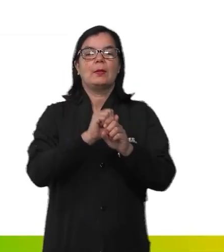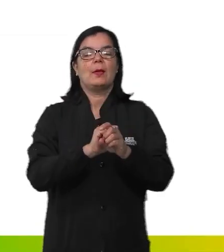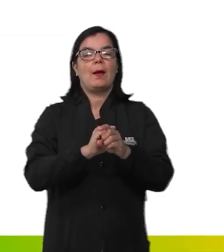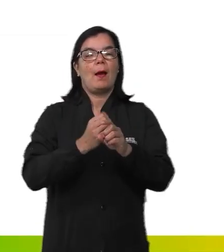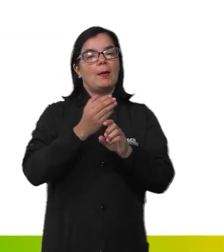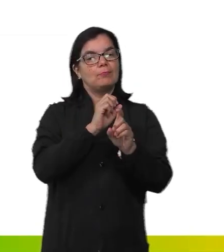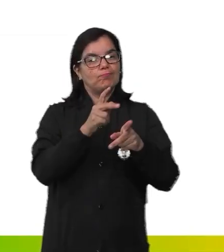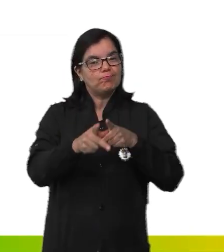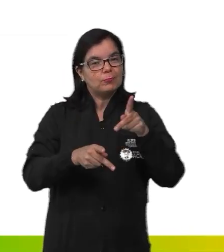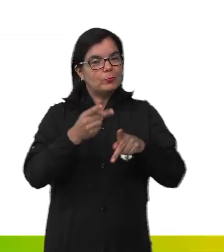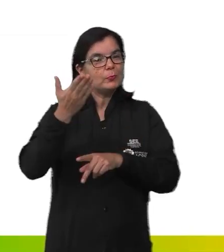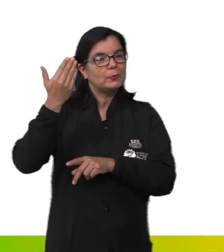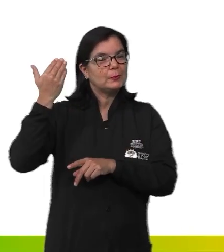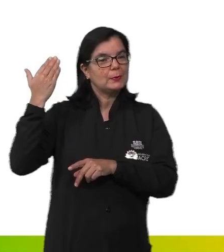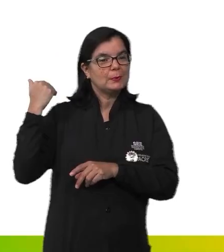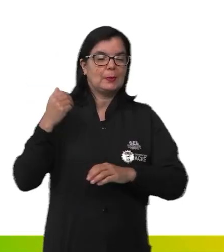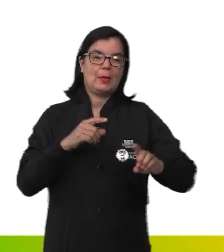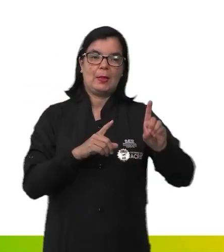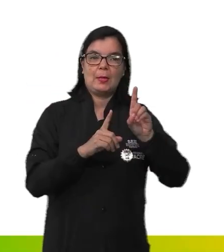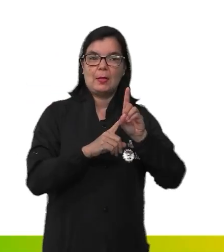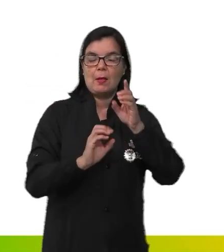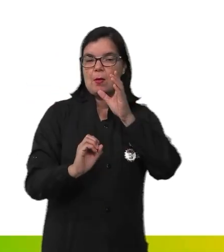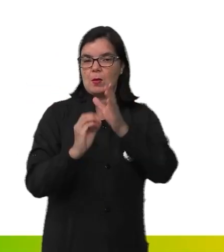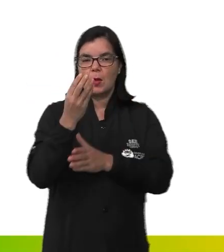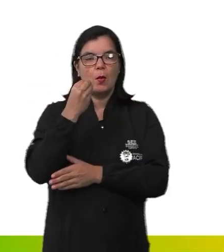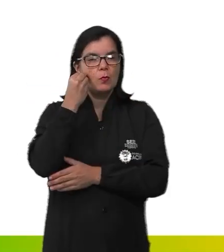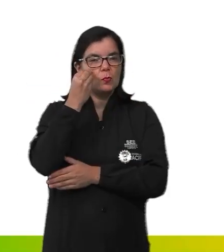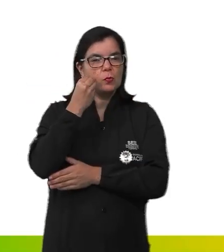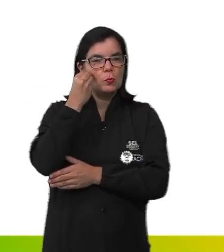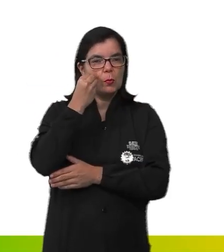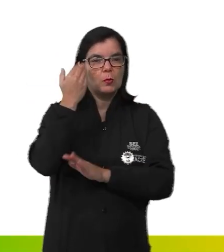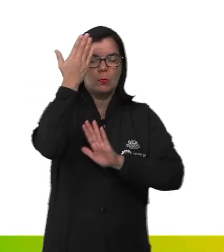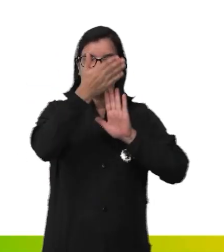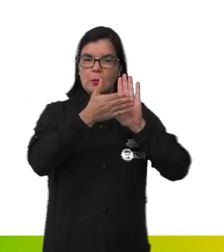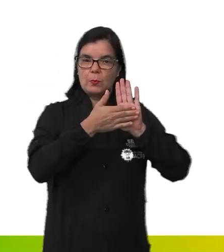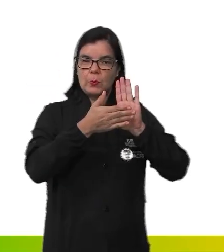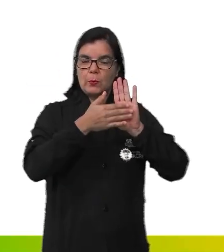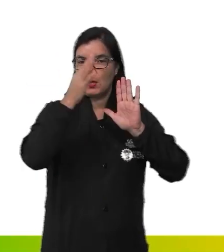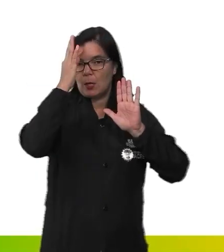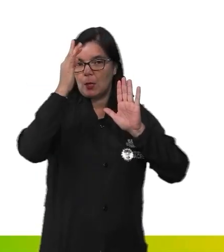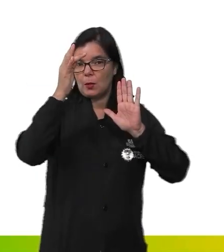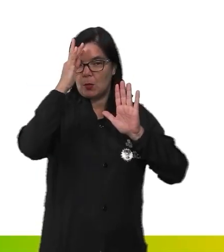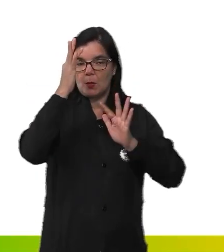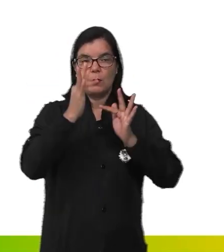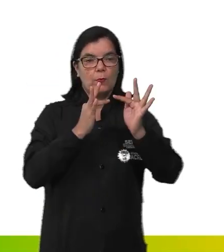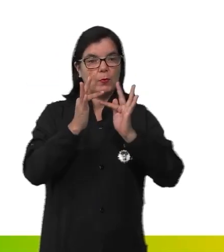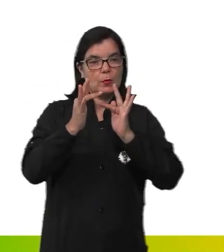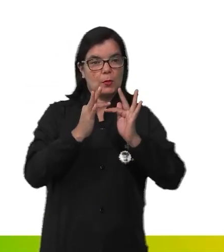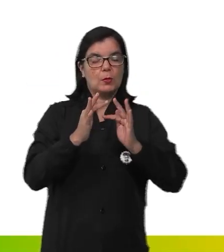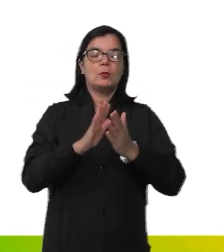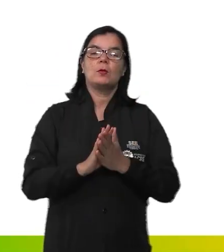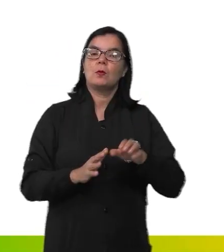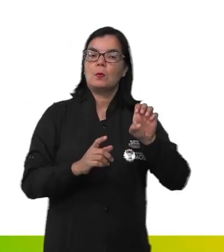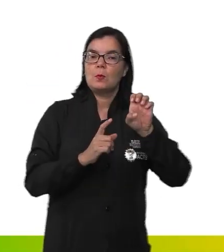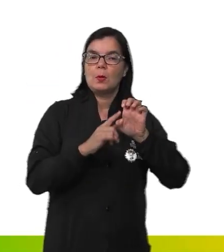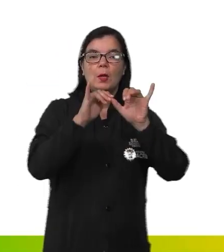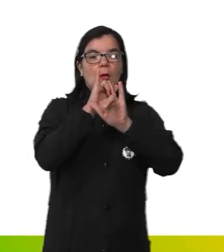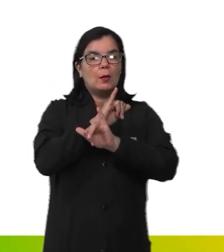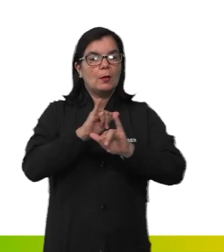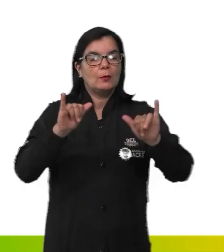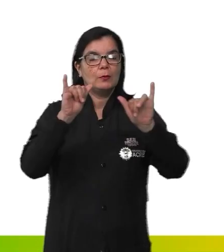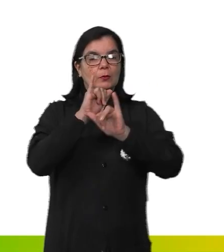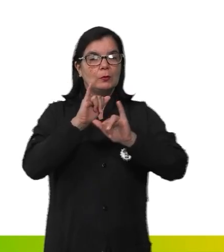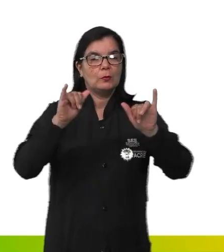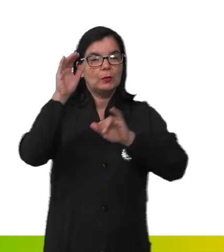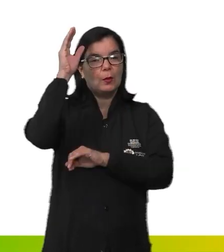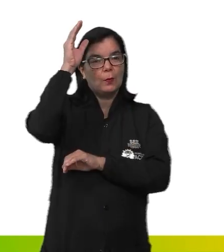das civilizações antigas. Alternativa D: criar experimentos para comprovar teorias físicas. Ou alternativa